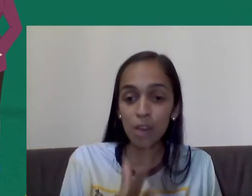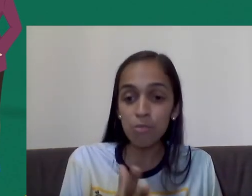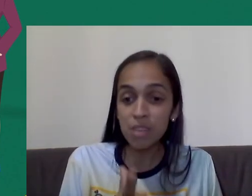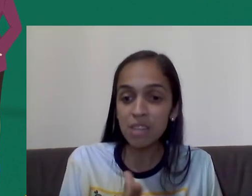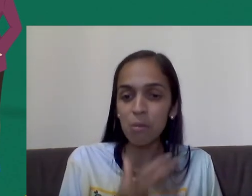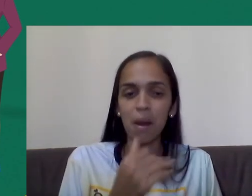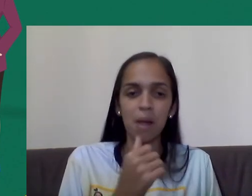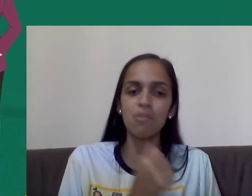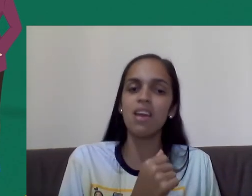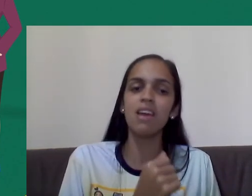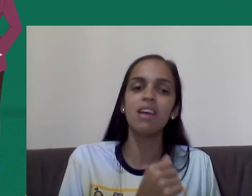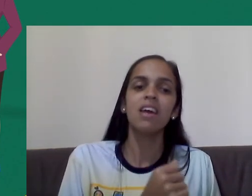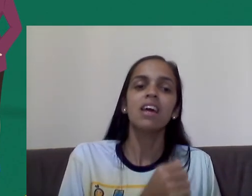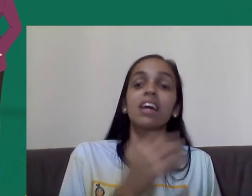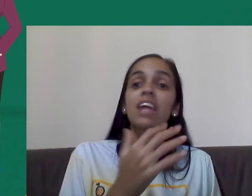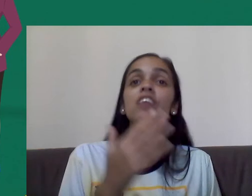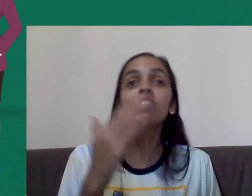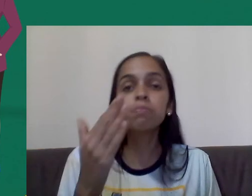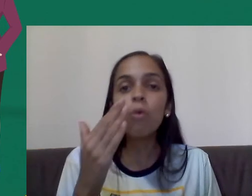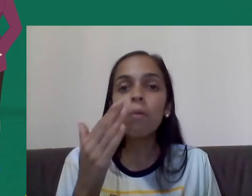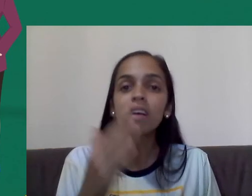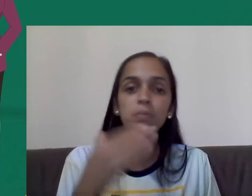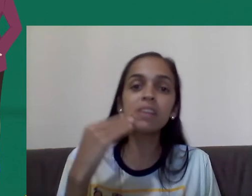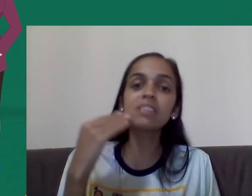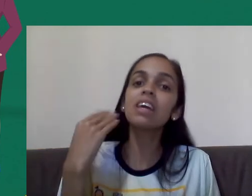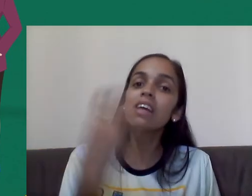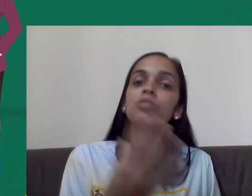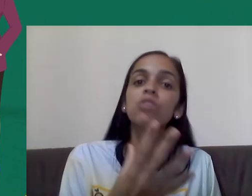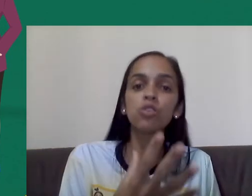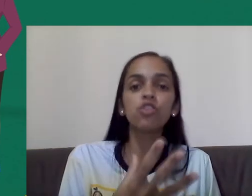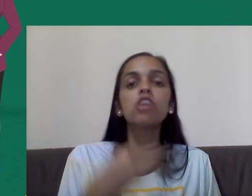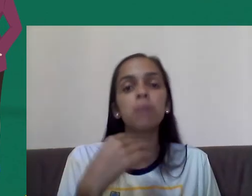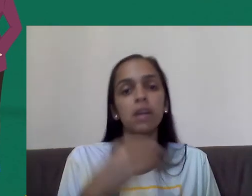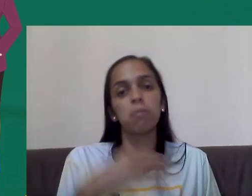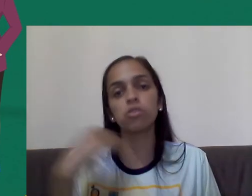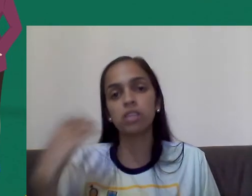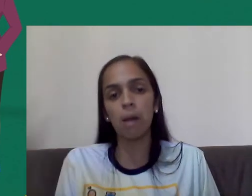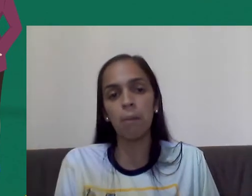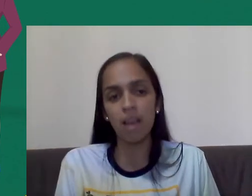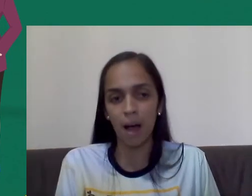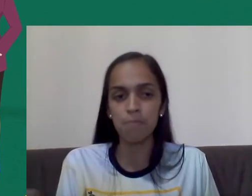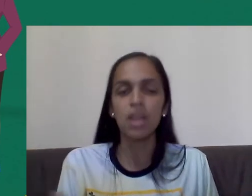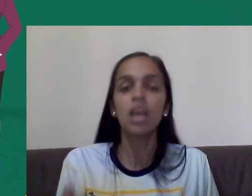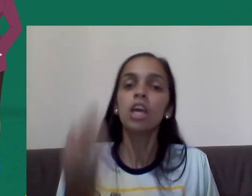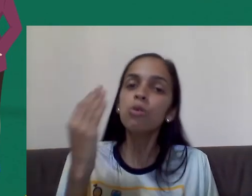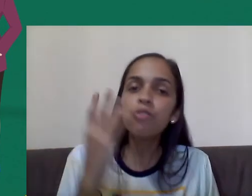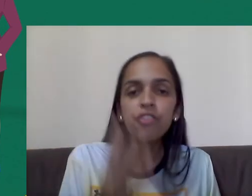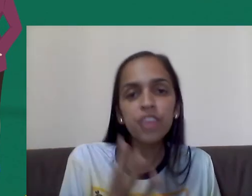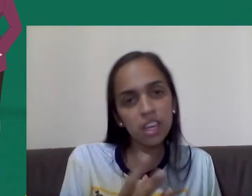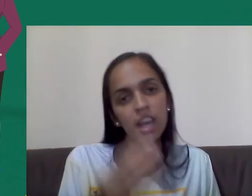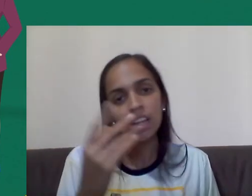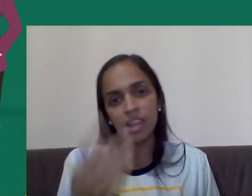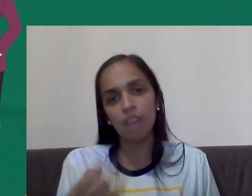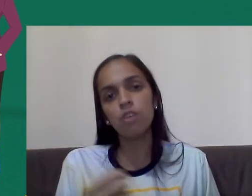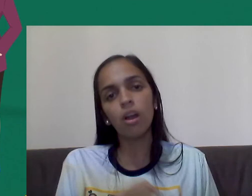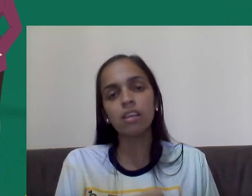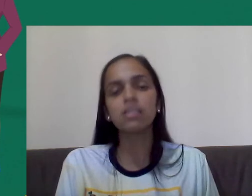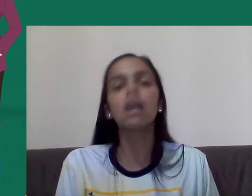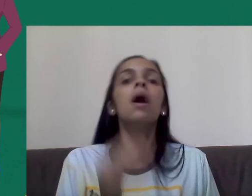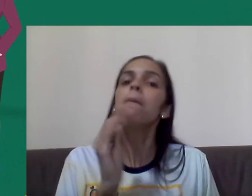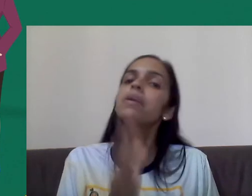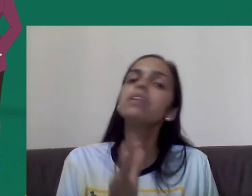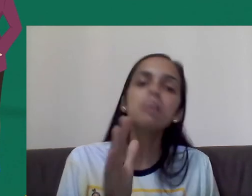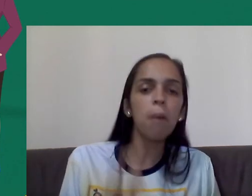salário mínimo para a mulher. Creches públicas para inserir os seus filhos para que possam trabalhar. E o fim da